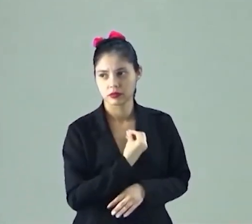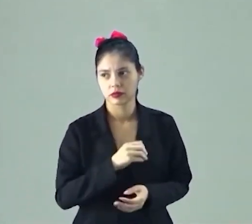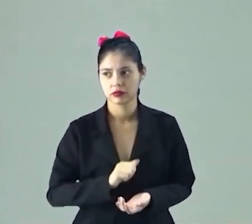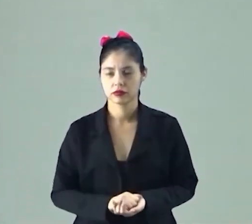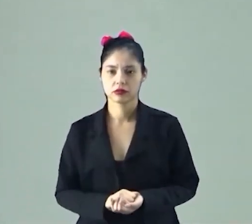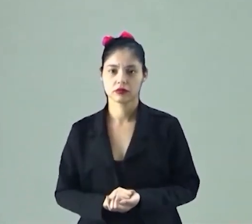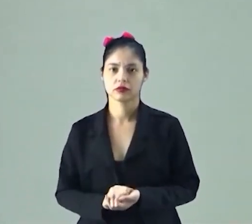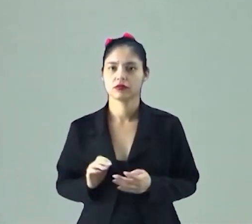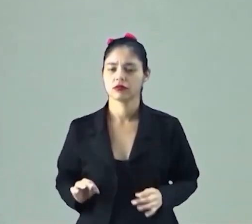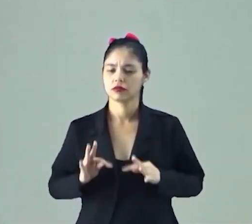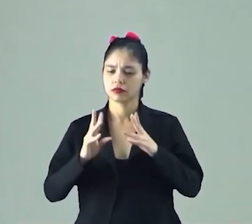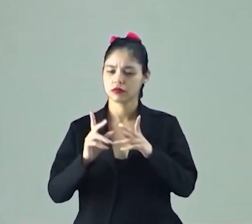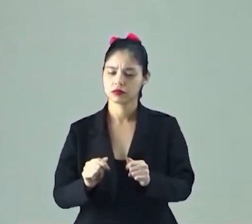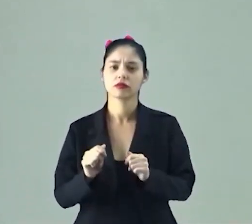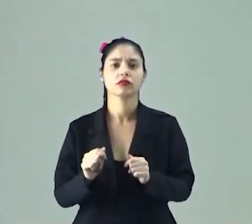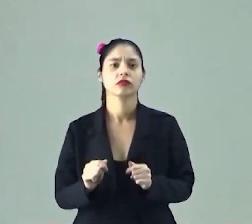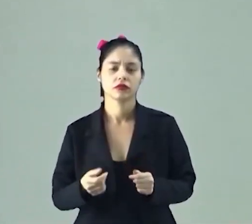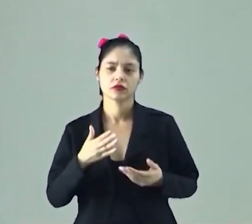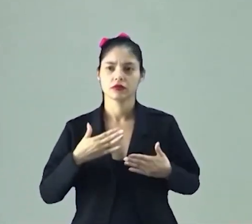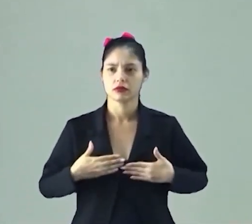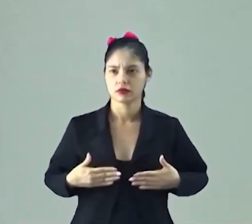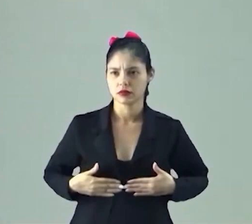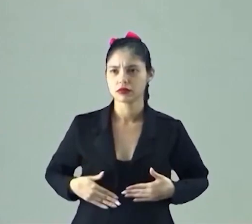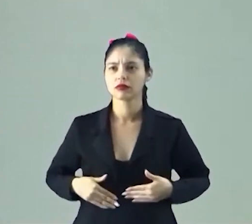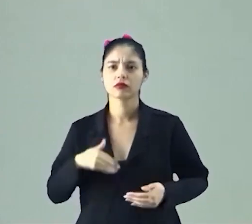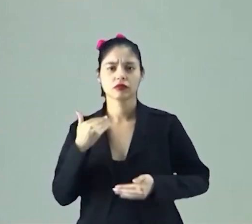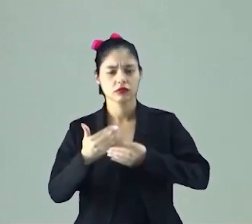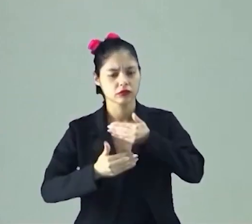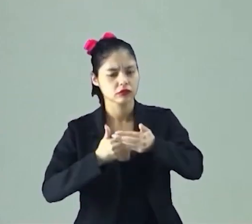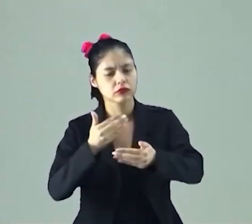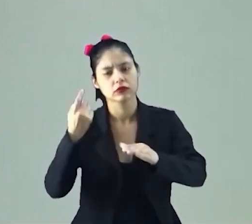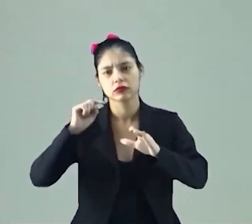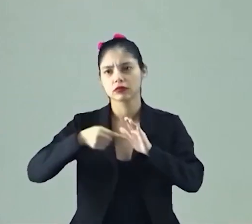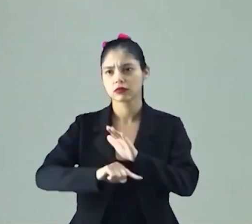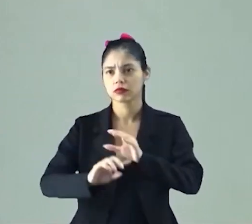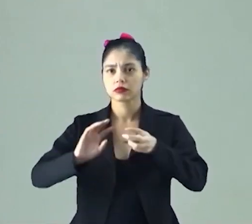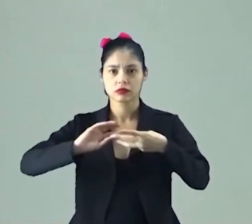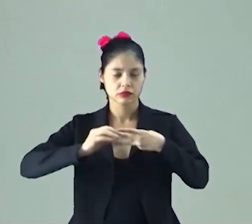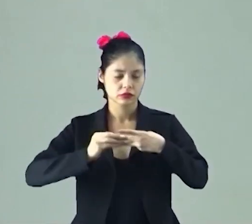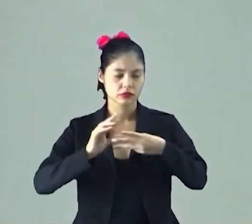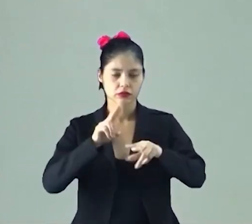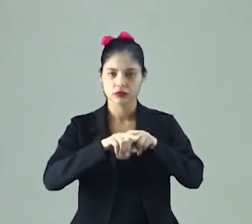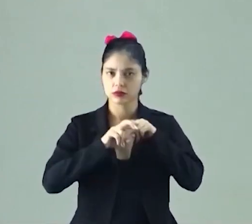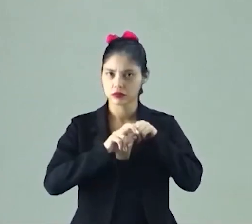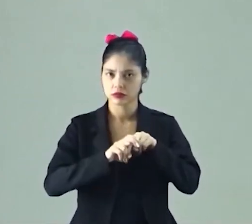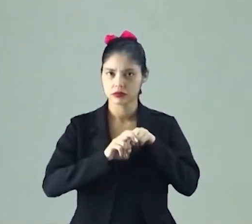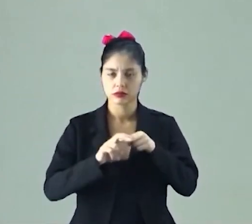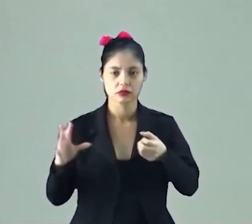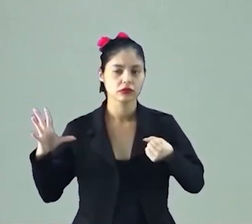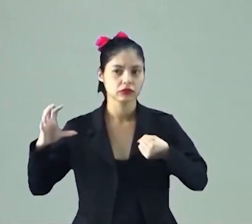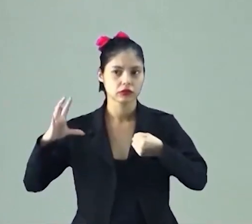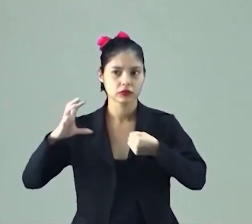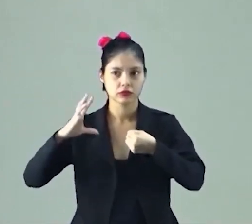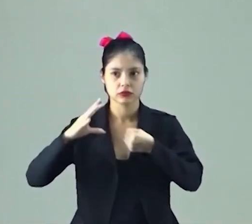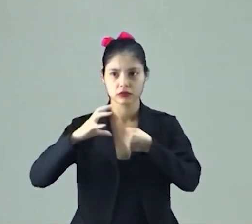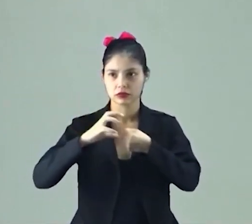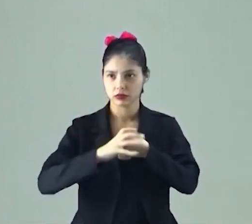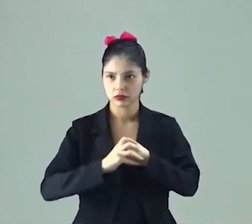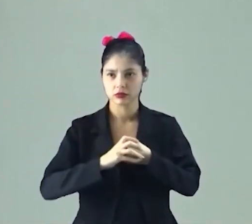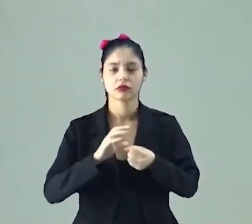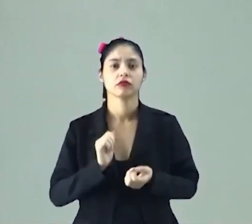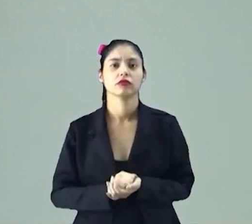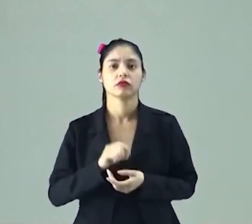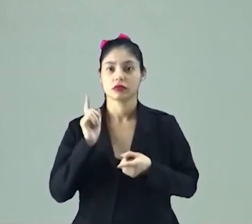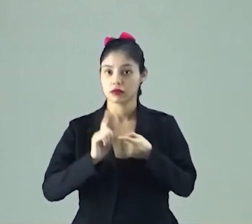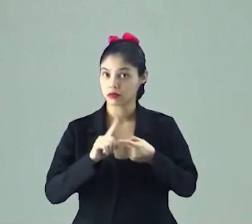Então, tudo que um organismo vivo precisa desempenhar está dentro de uma célula. É por isso que os vírus ficam no local à parte. Por